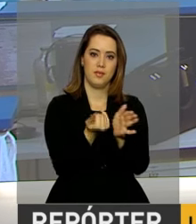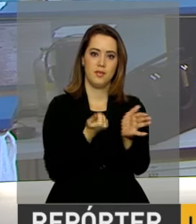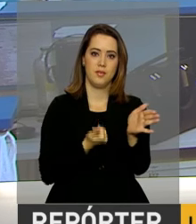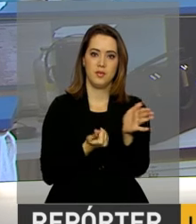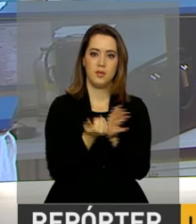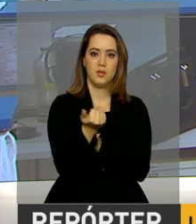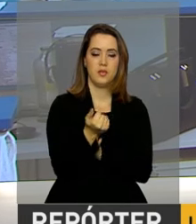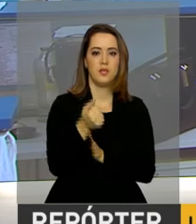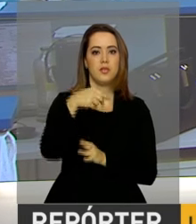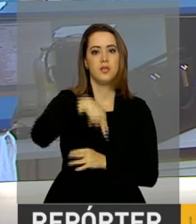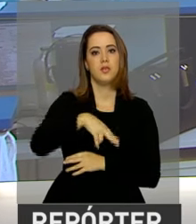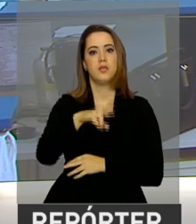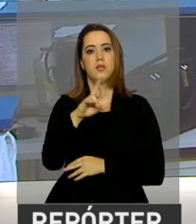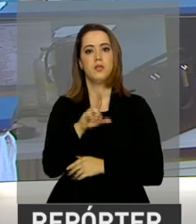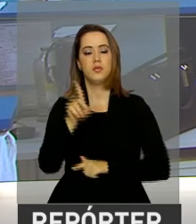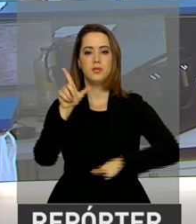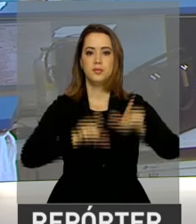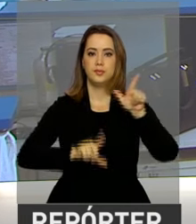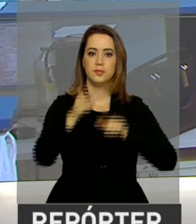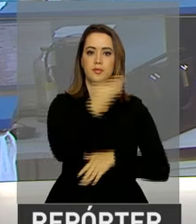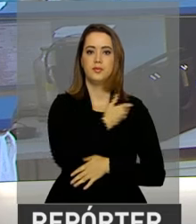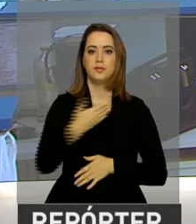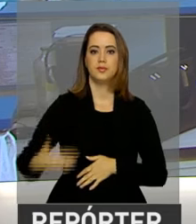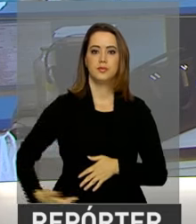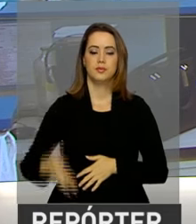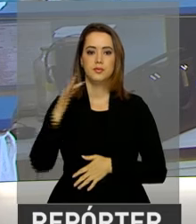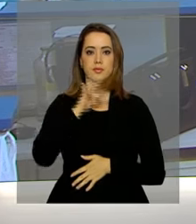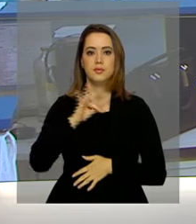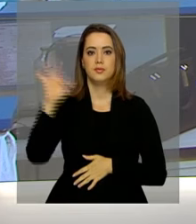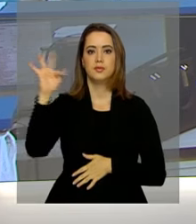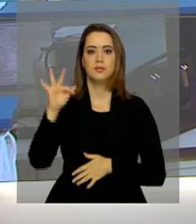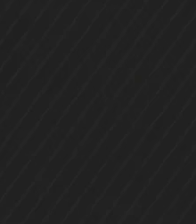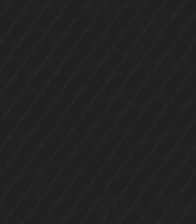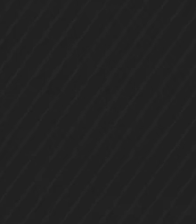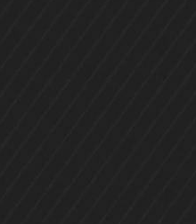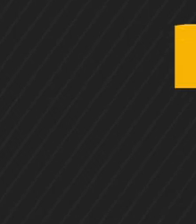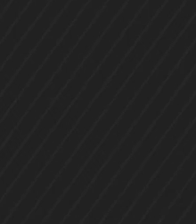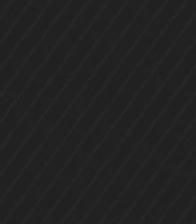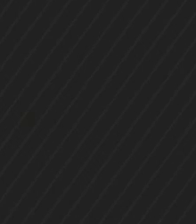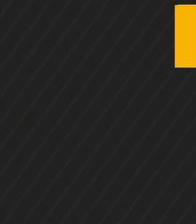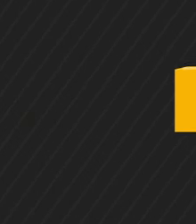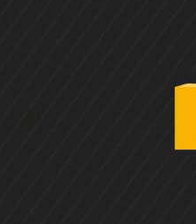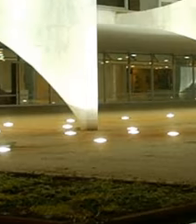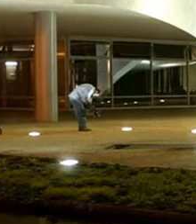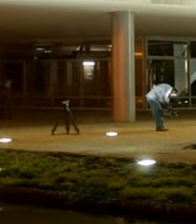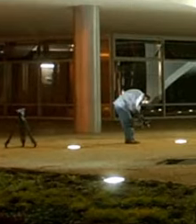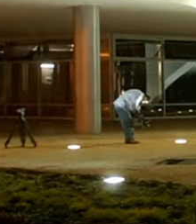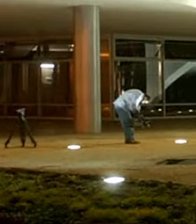sociais. Continue com a gente aqui na NBR, a TV do Governo Federal.